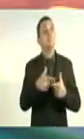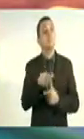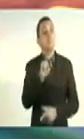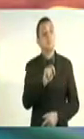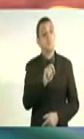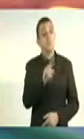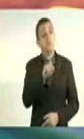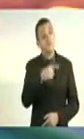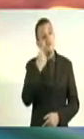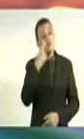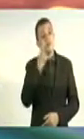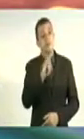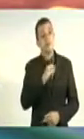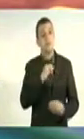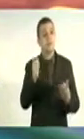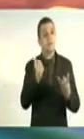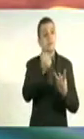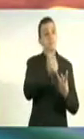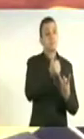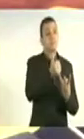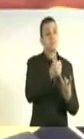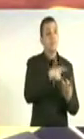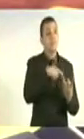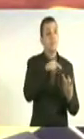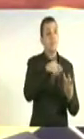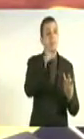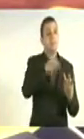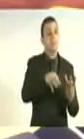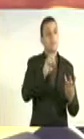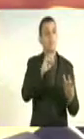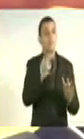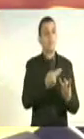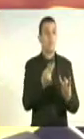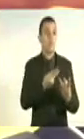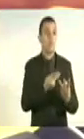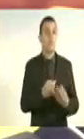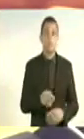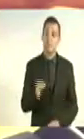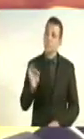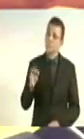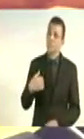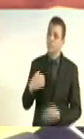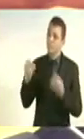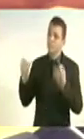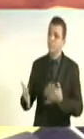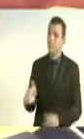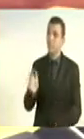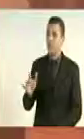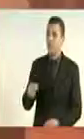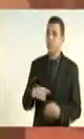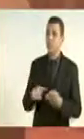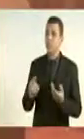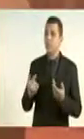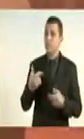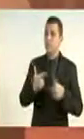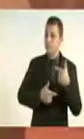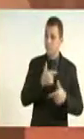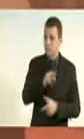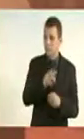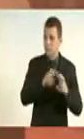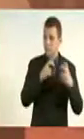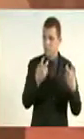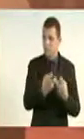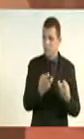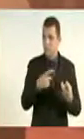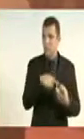não de um membro. Foi isso que eu acabei de dizer, que, portanto, não há nenhum questionamento sobre a legalidade dos atos praticados pela licitação,